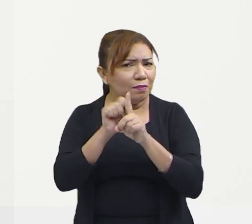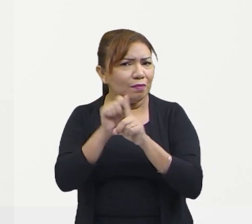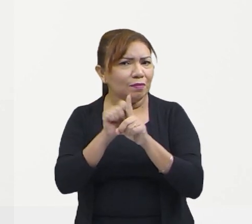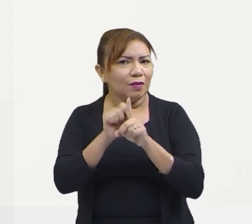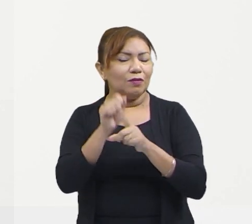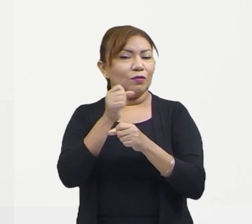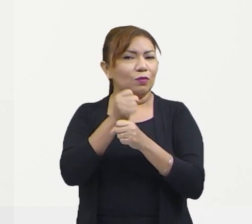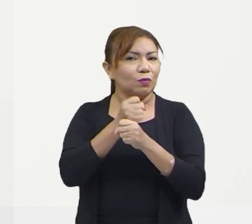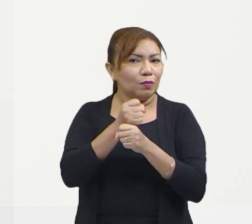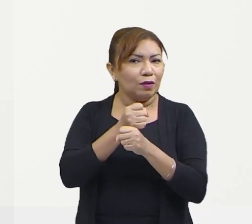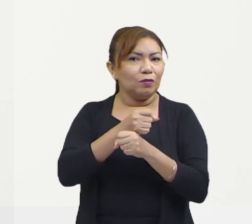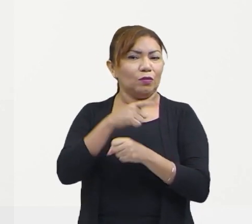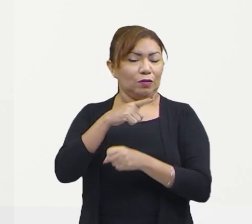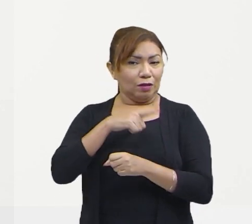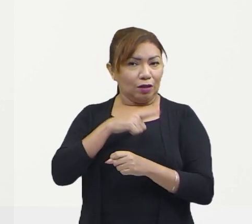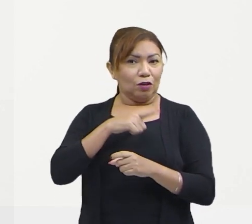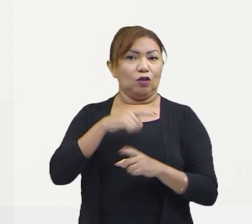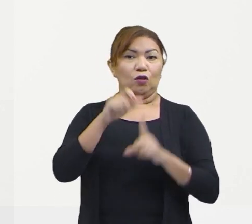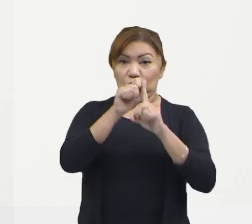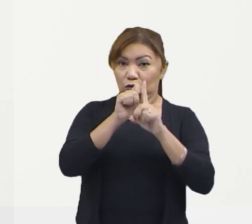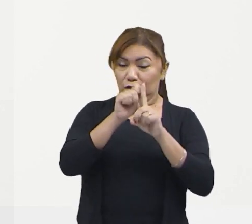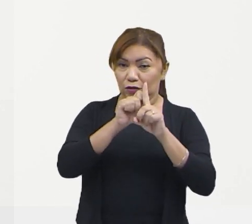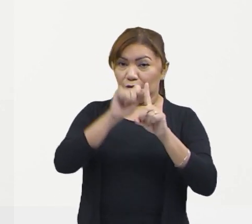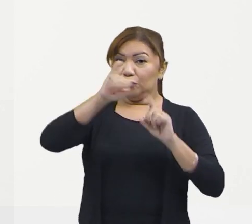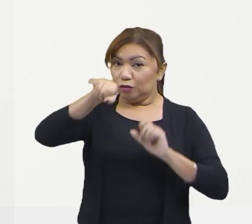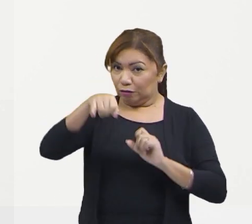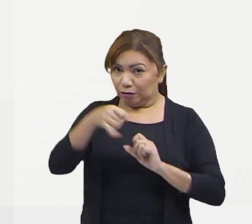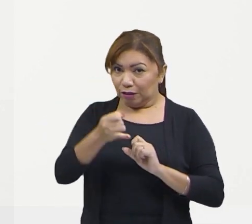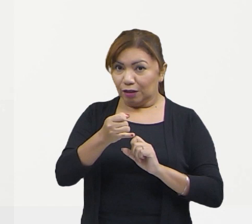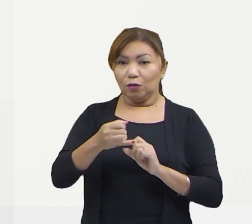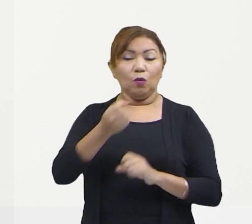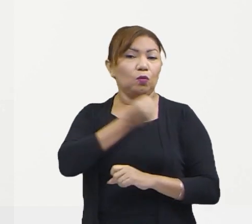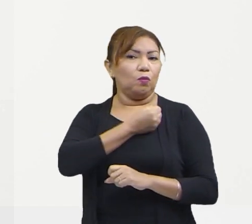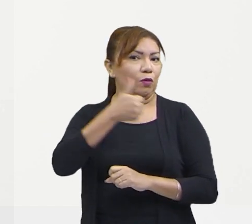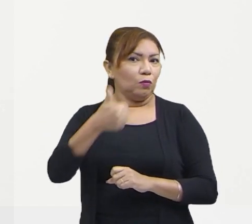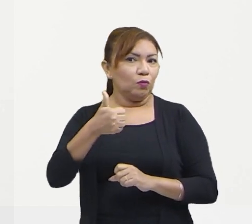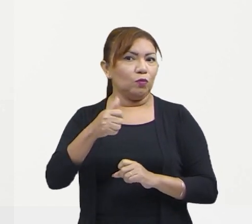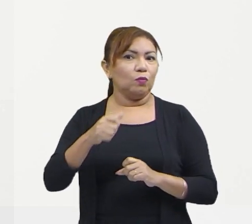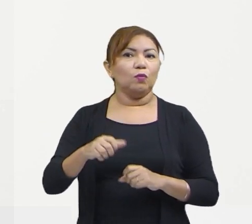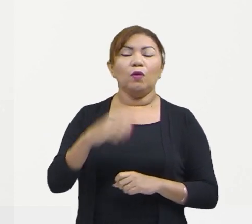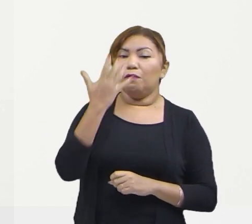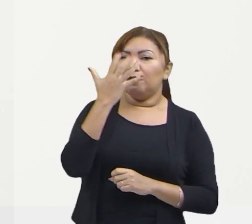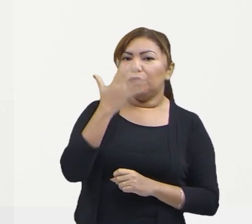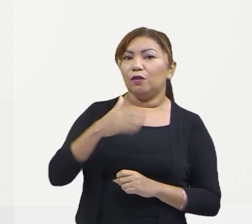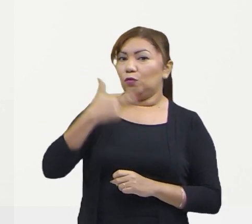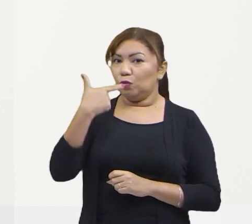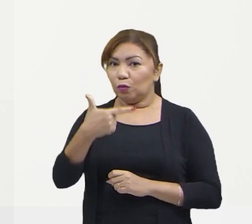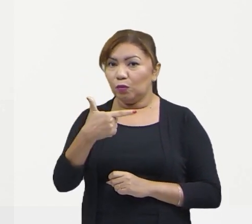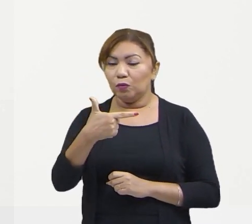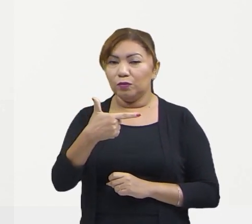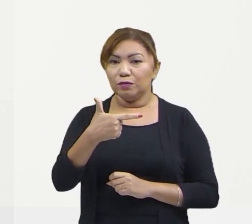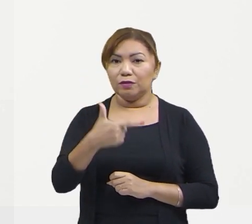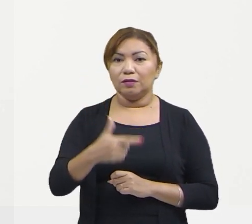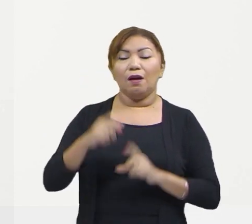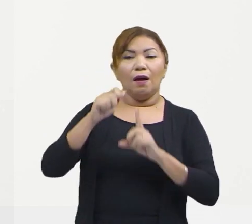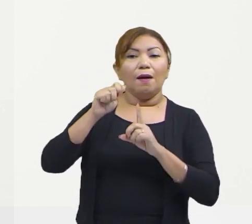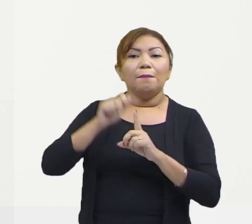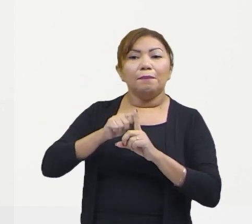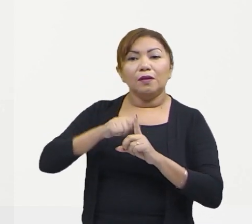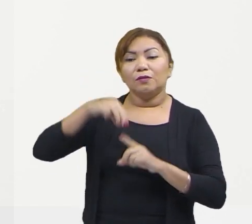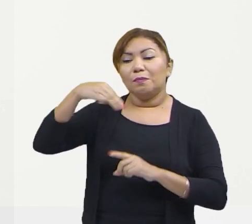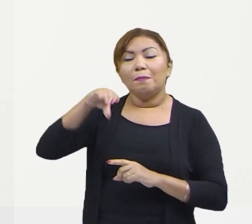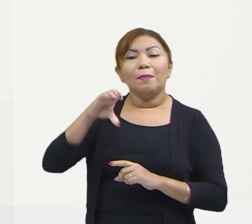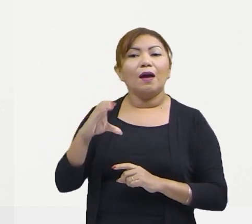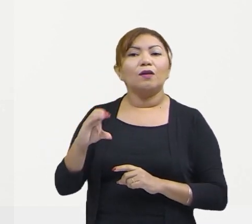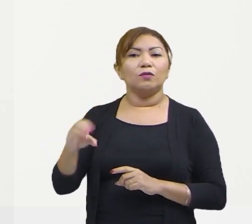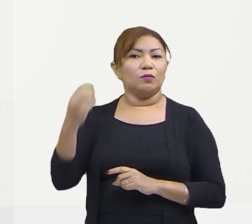número. Janeiro é o número 1, fevereiro, o número 2, março, o